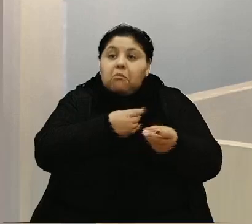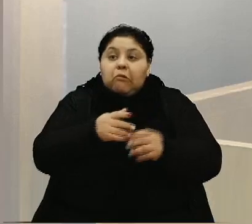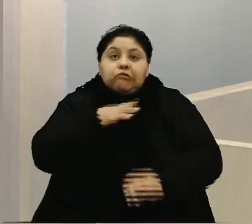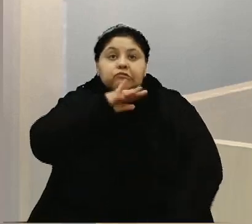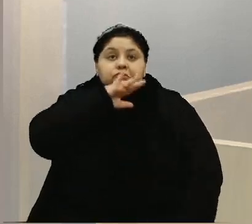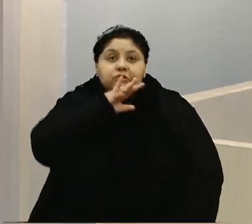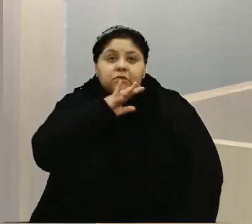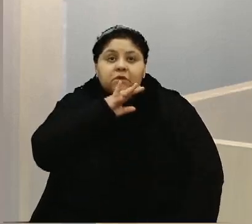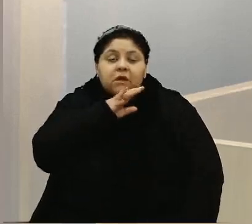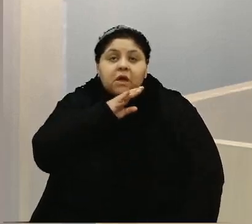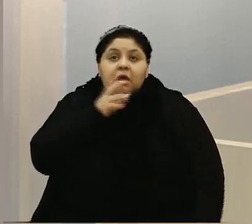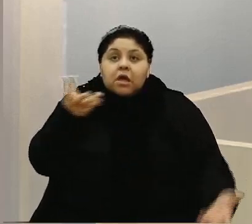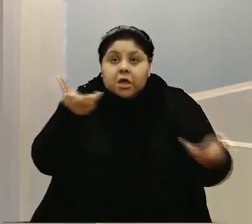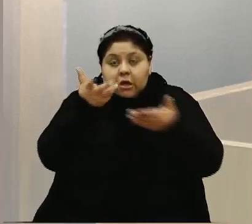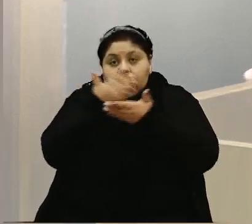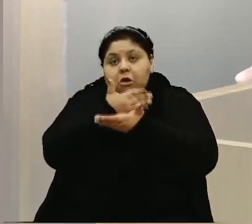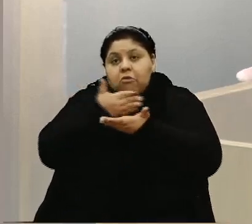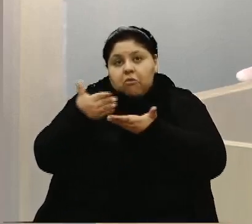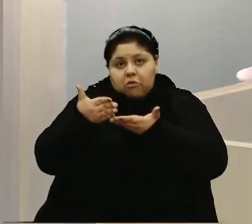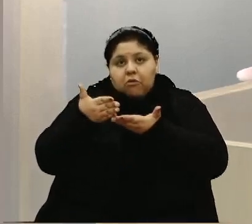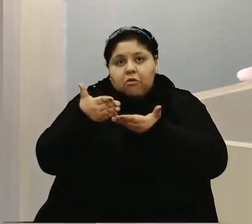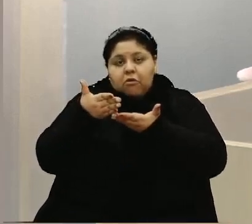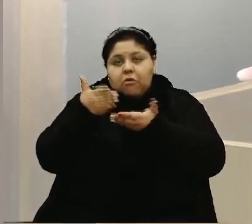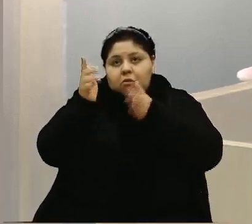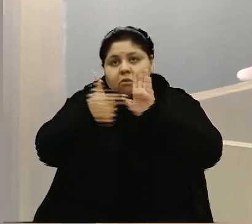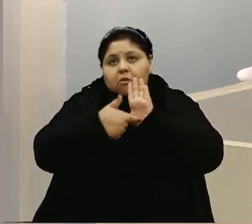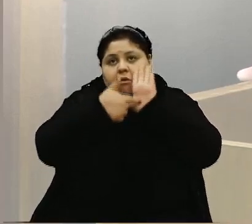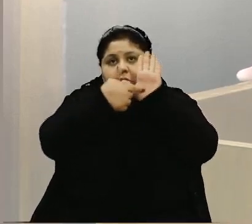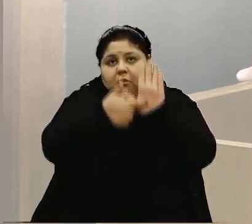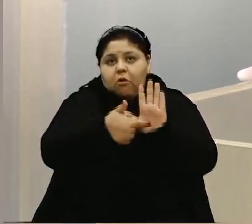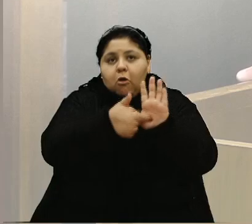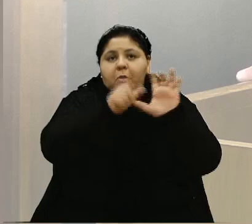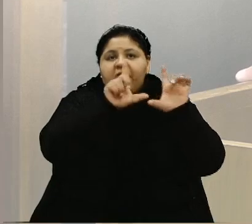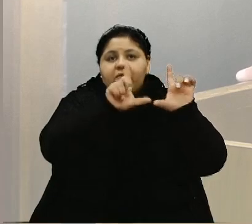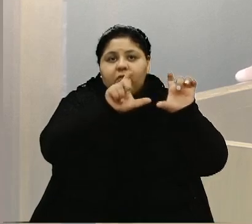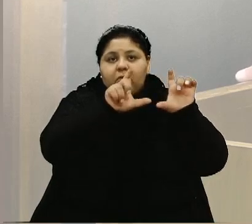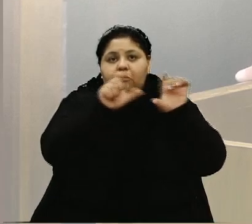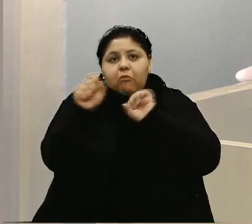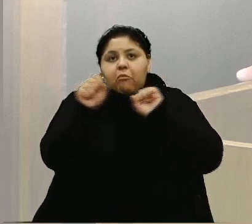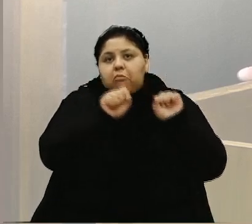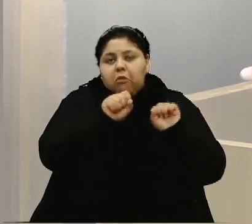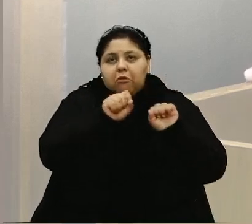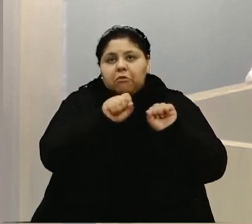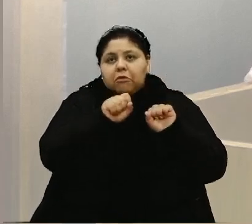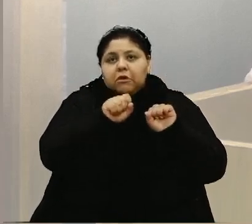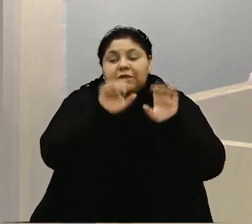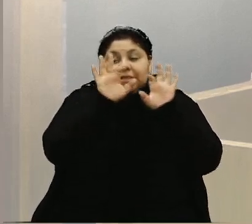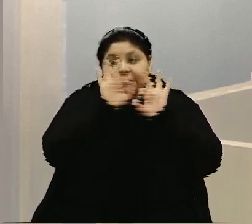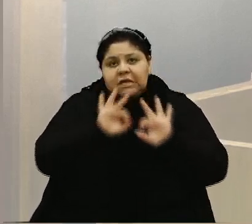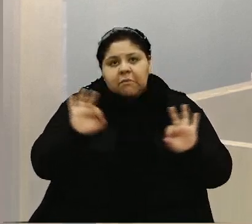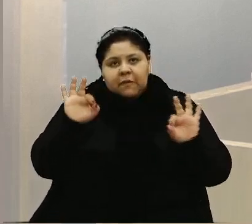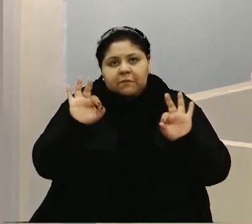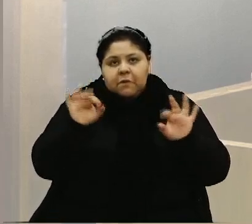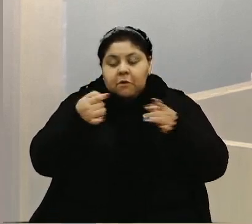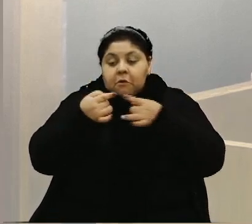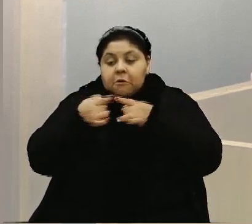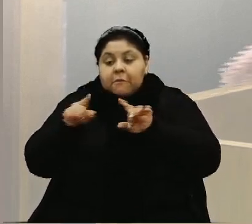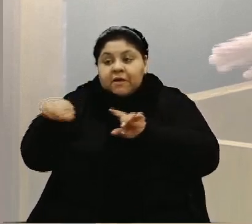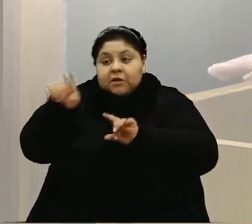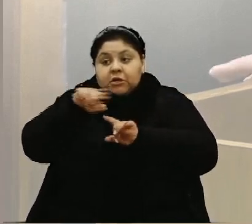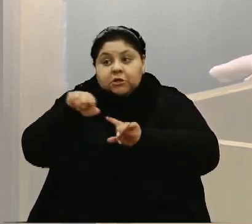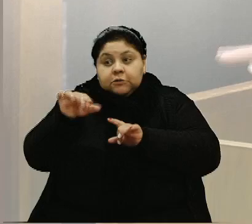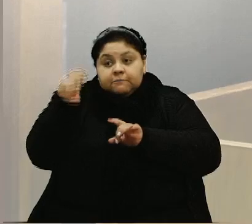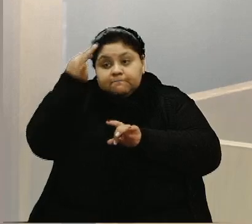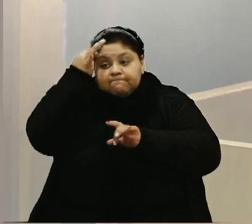Eu quero começar apresentando aqui uma imagem que pode parecer simples, mas que faz nós entendermos